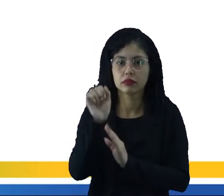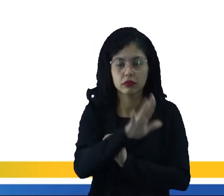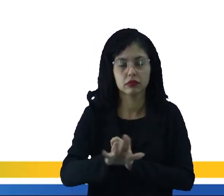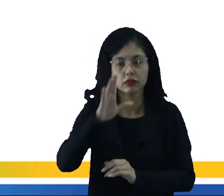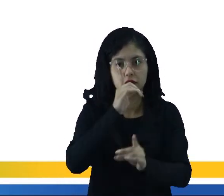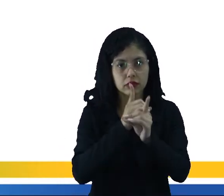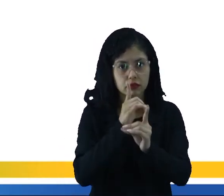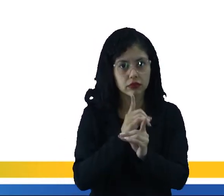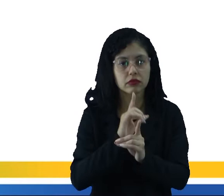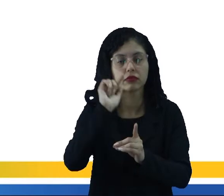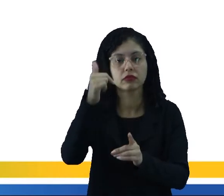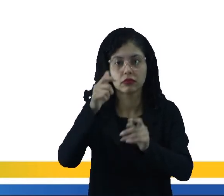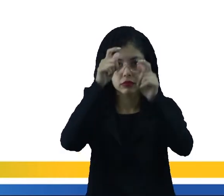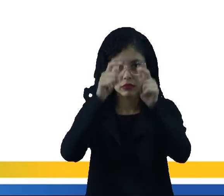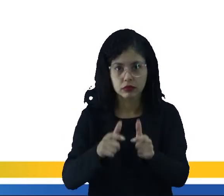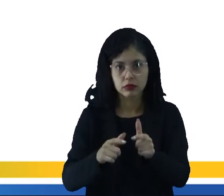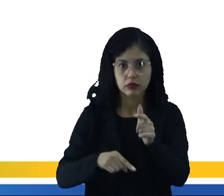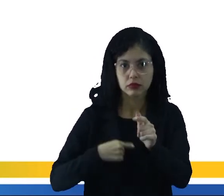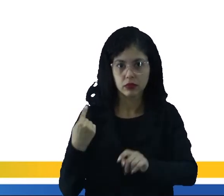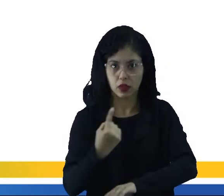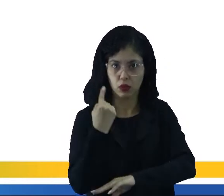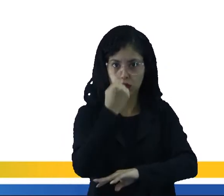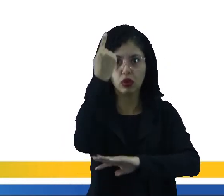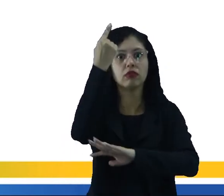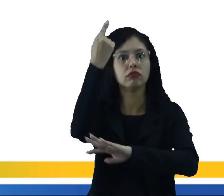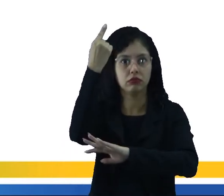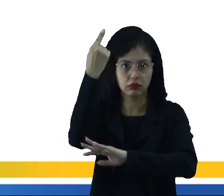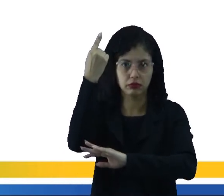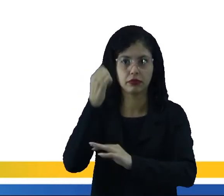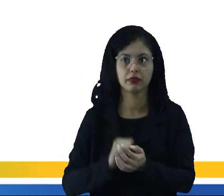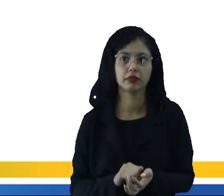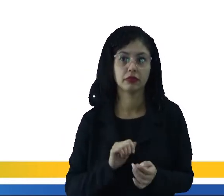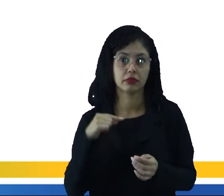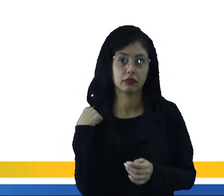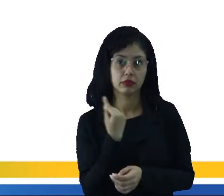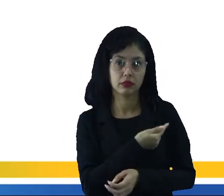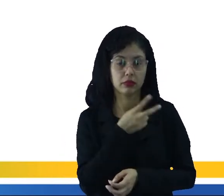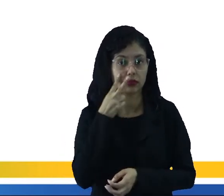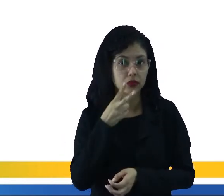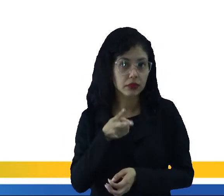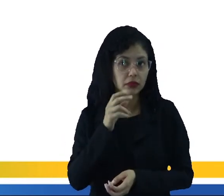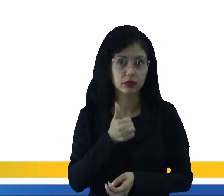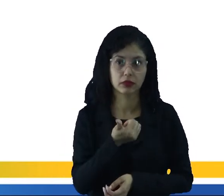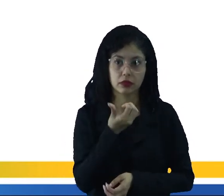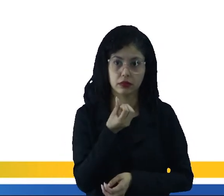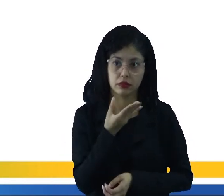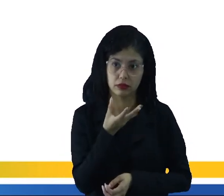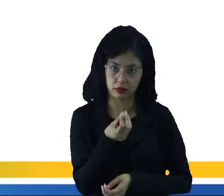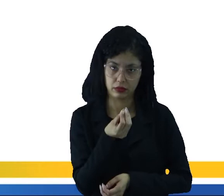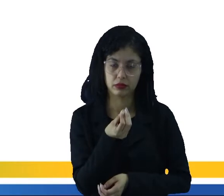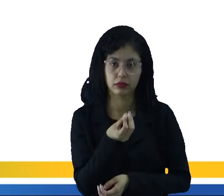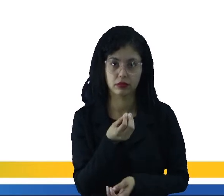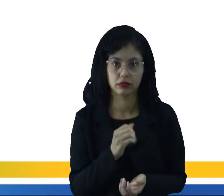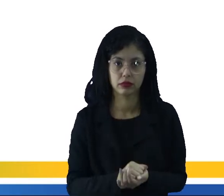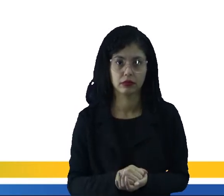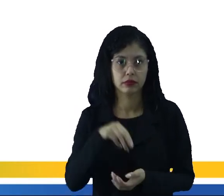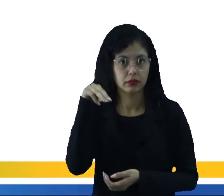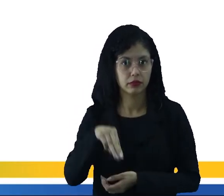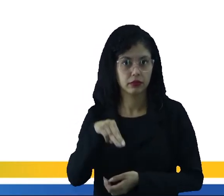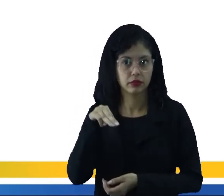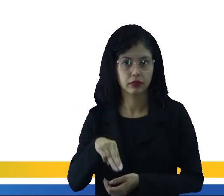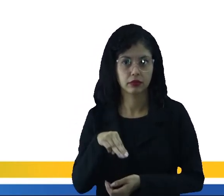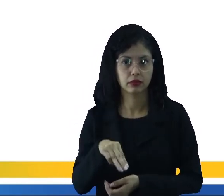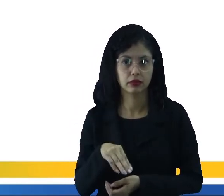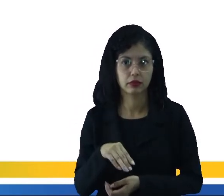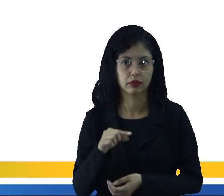você identificar que aquela localidade é muito alta. Mas nós estamos vendo que 160 metros